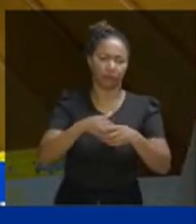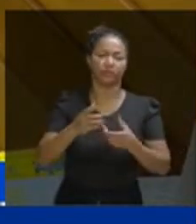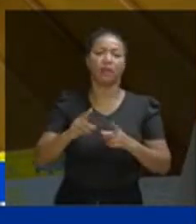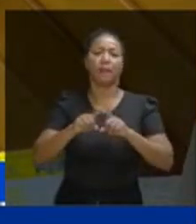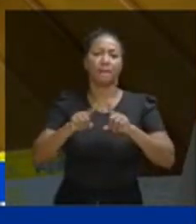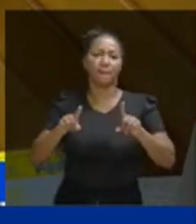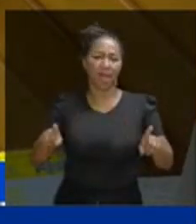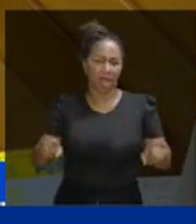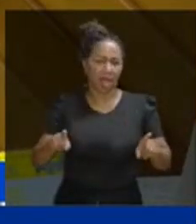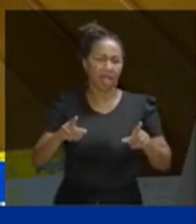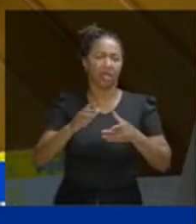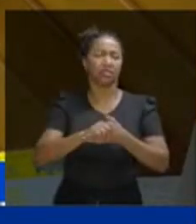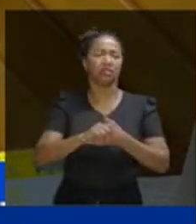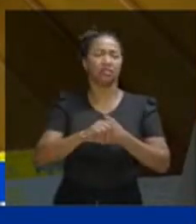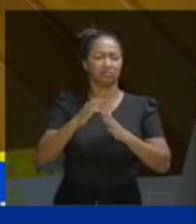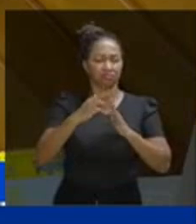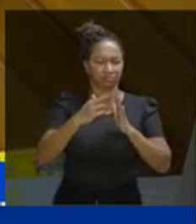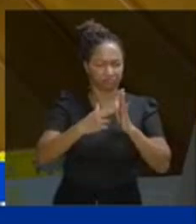a norma oriunda da Lei